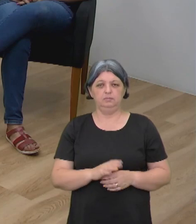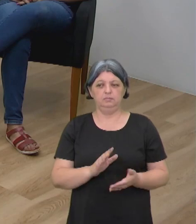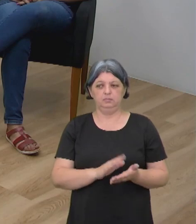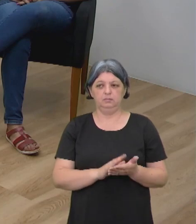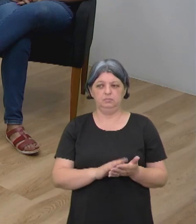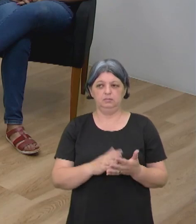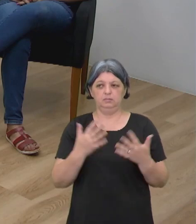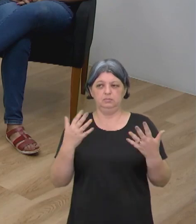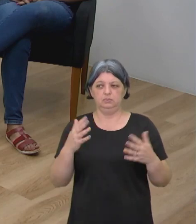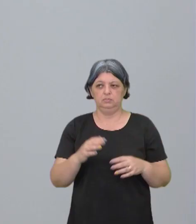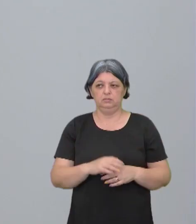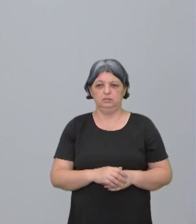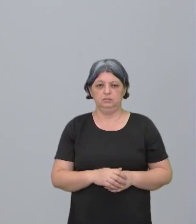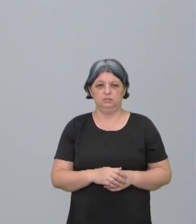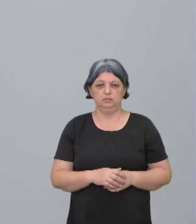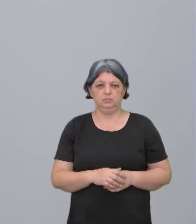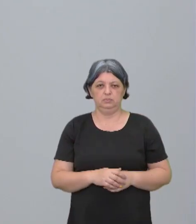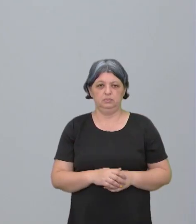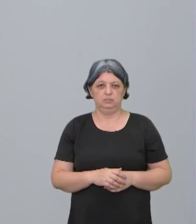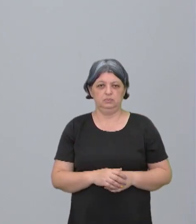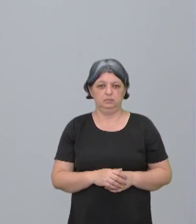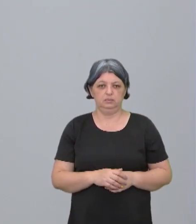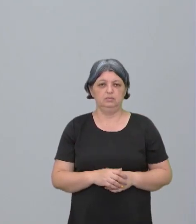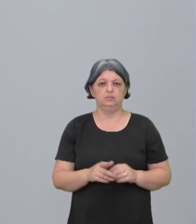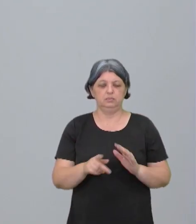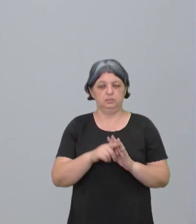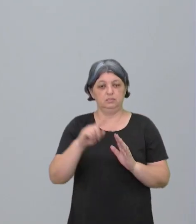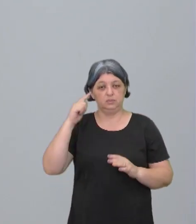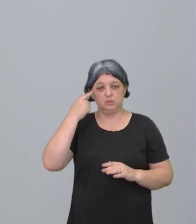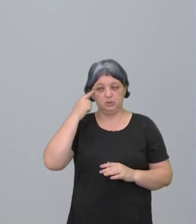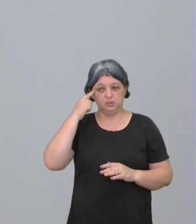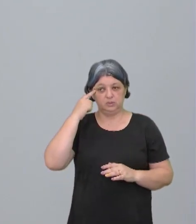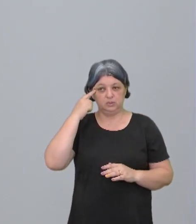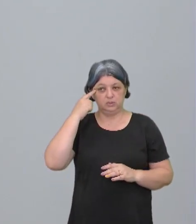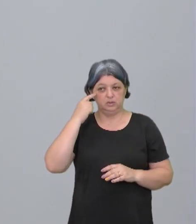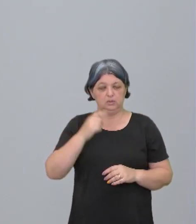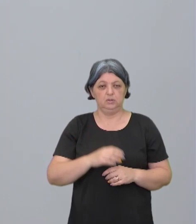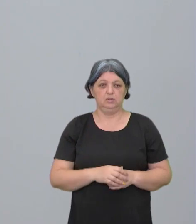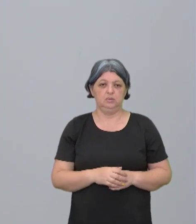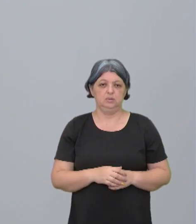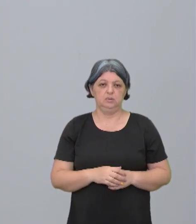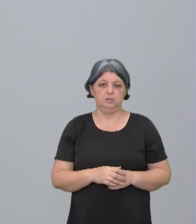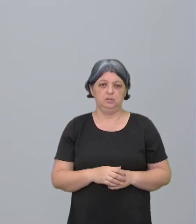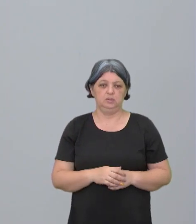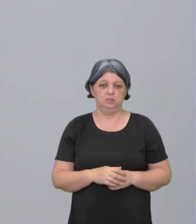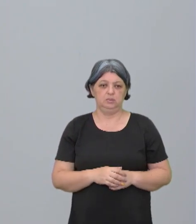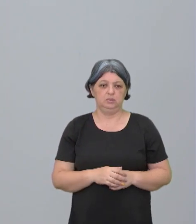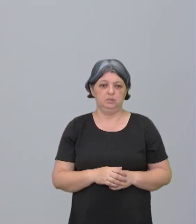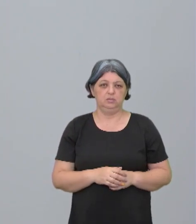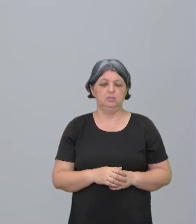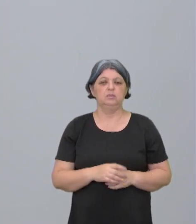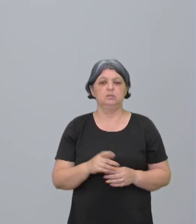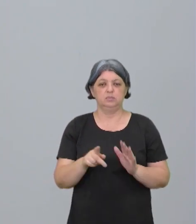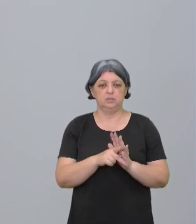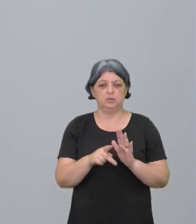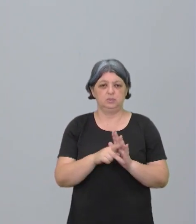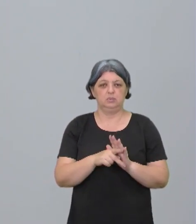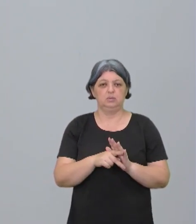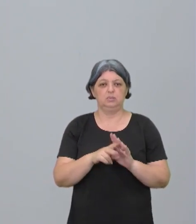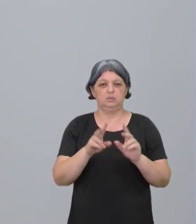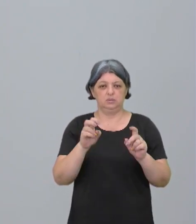todos. Ótimo. Então aí, né, o Giba aí apontou, né, um pouquinho sobre o que foi trabalhado aí no componente de